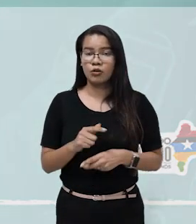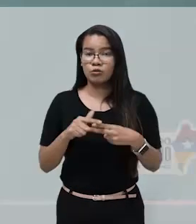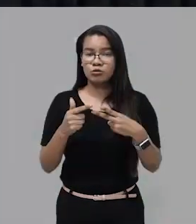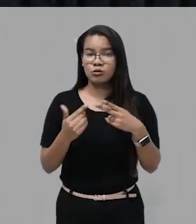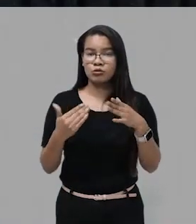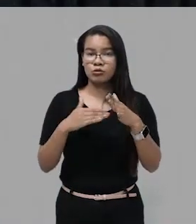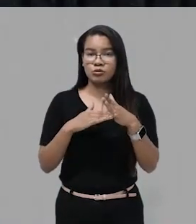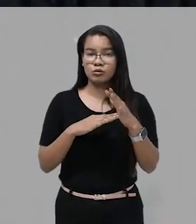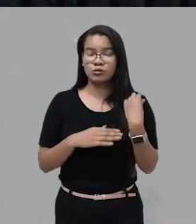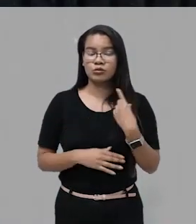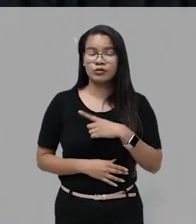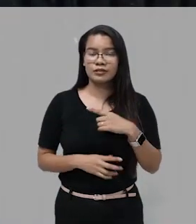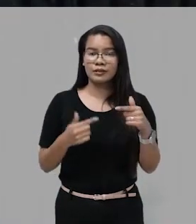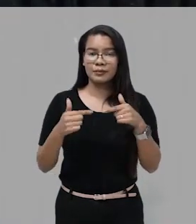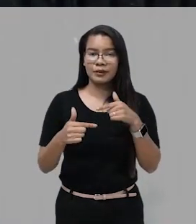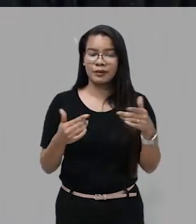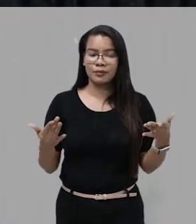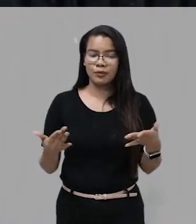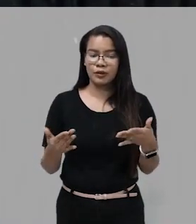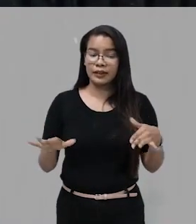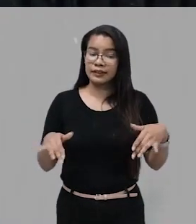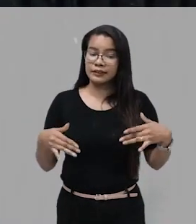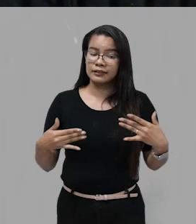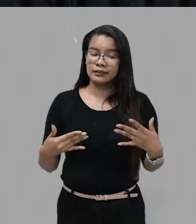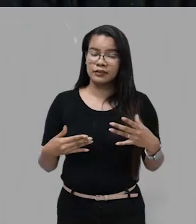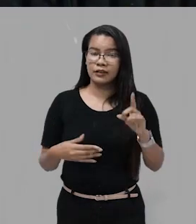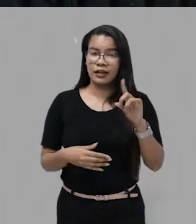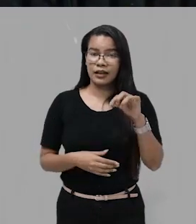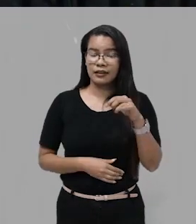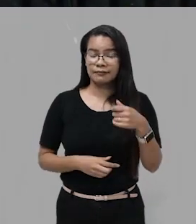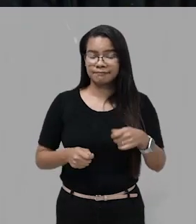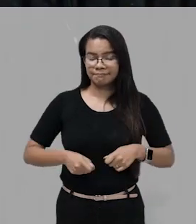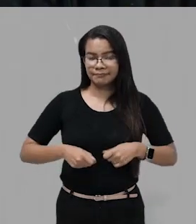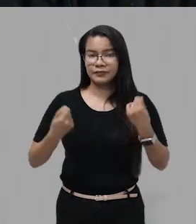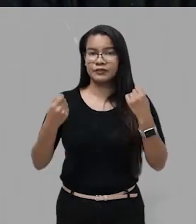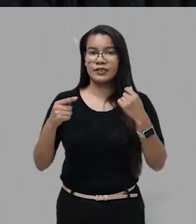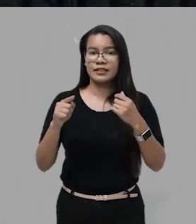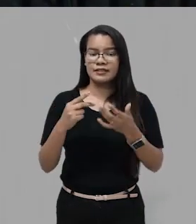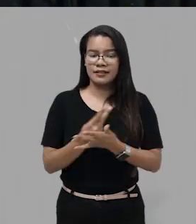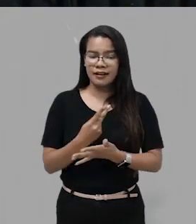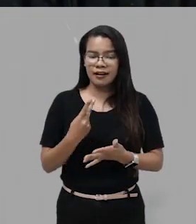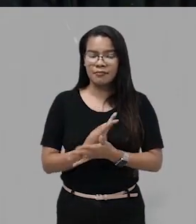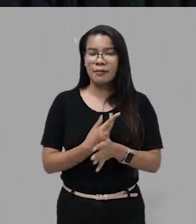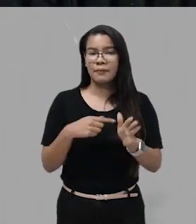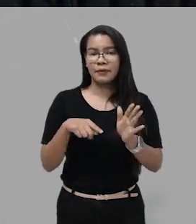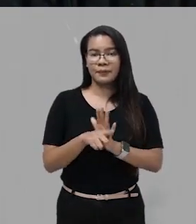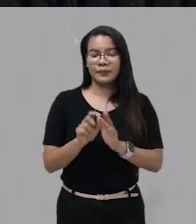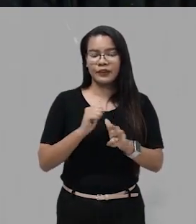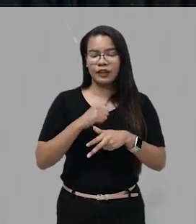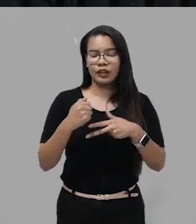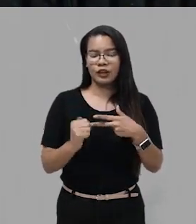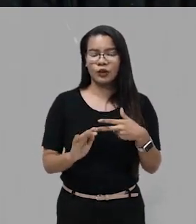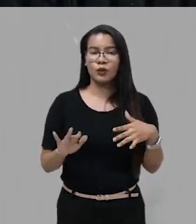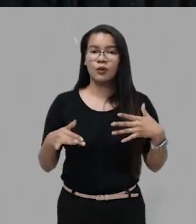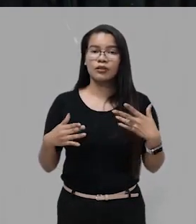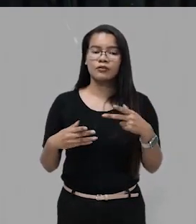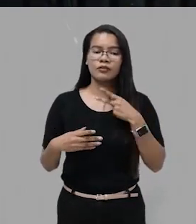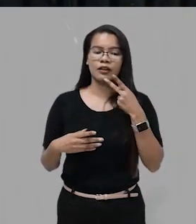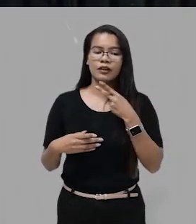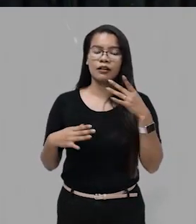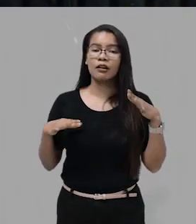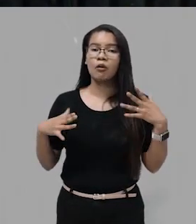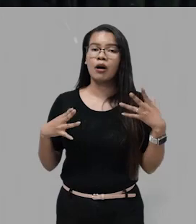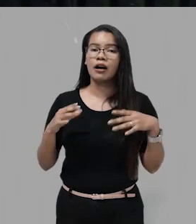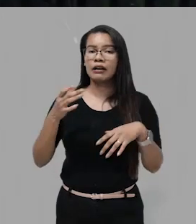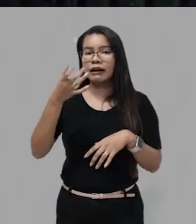dois últimos que nós iremos trabalhar hoje. Então, é impossível vocês errarem uma questão de Enem quando falarem de capacidades físicas, perguntarem lá para